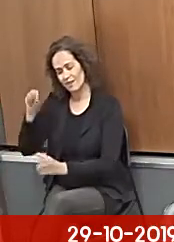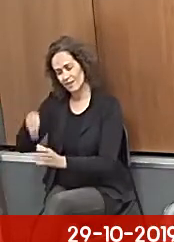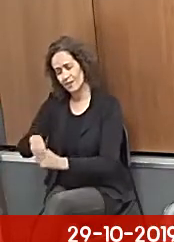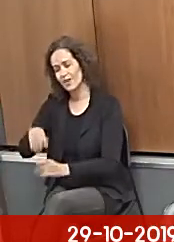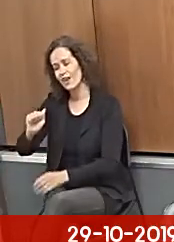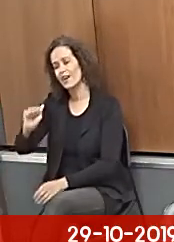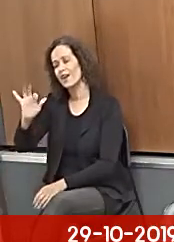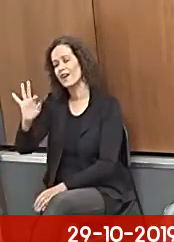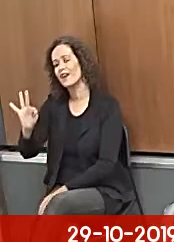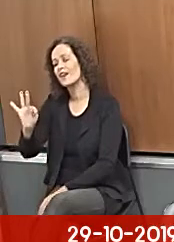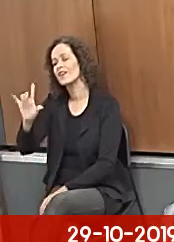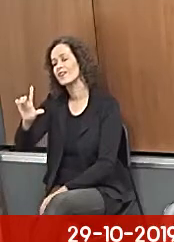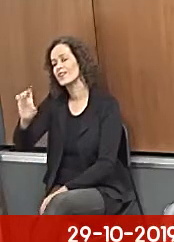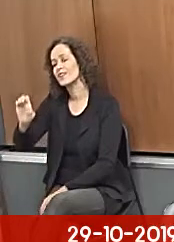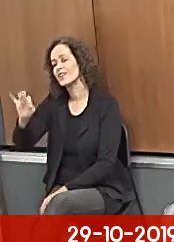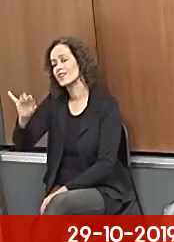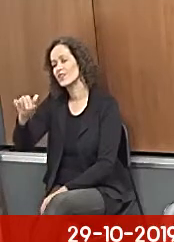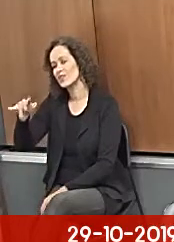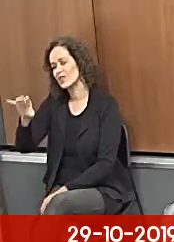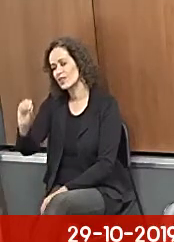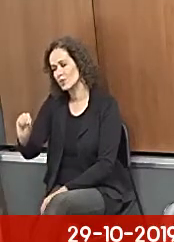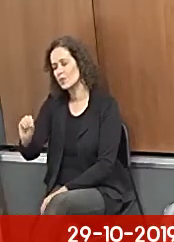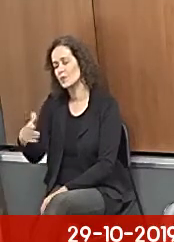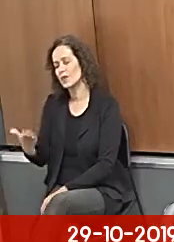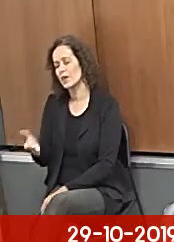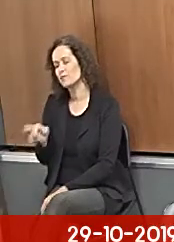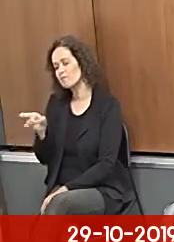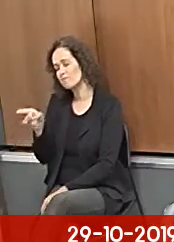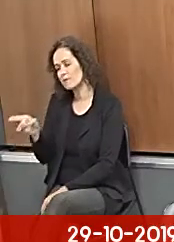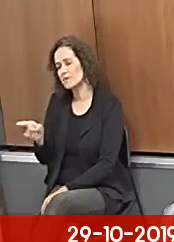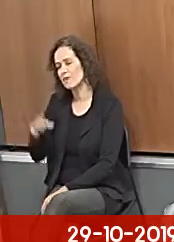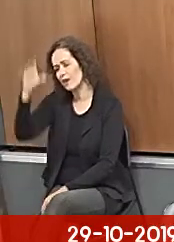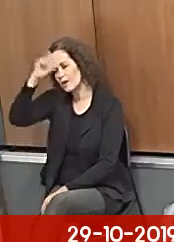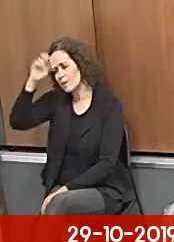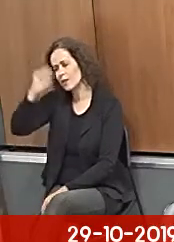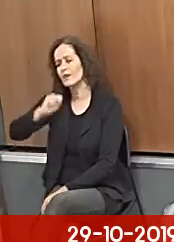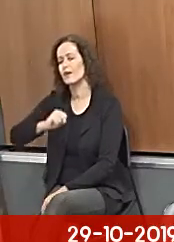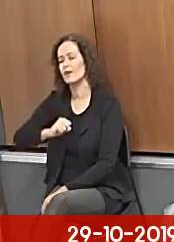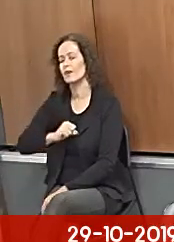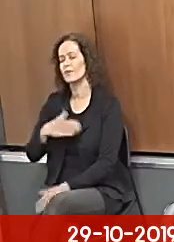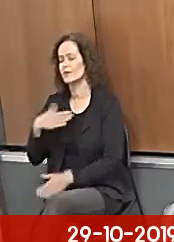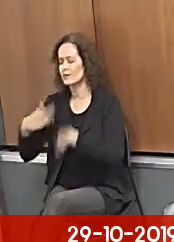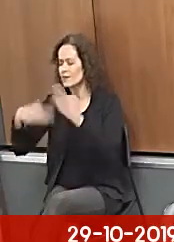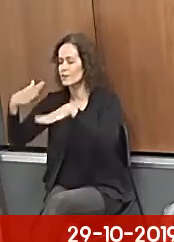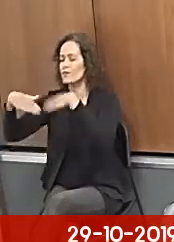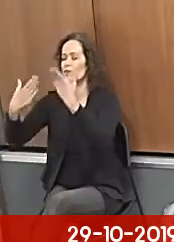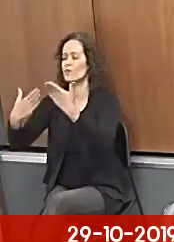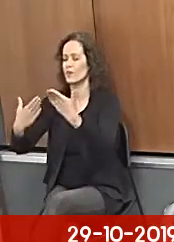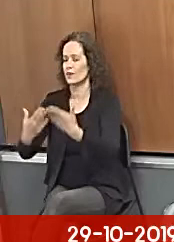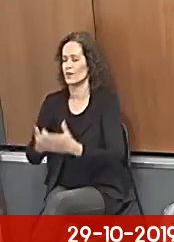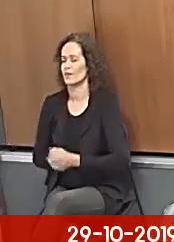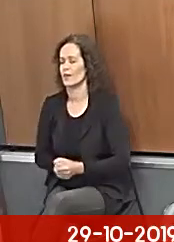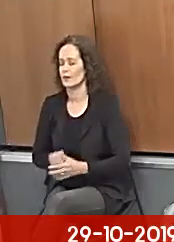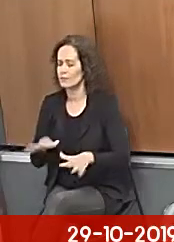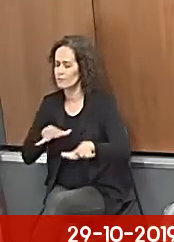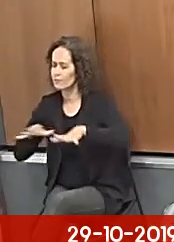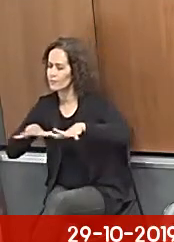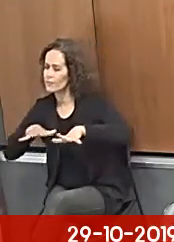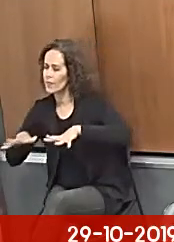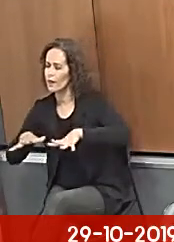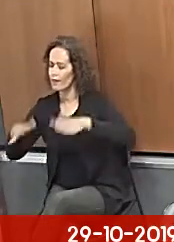a trabalhar a questão de movimentação, motricidade, aquela coisa mais fina, e a partir dali ele começa a desenvolver, e dentro do próprio futebol, ele